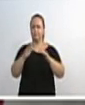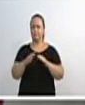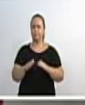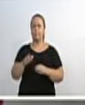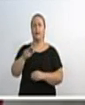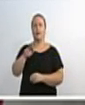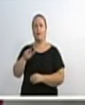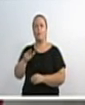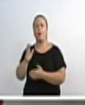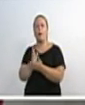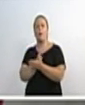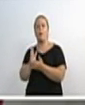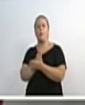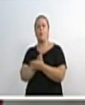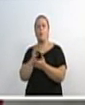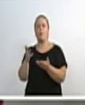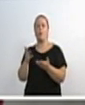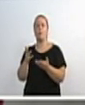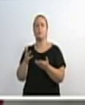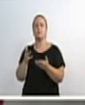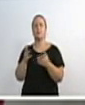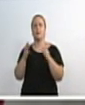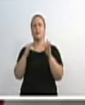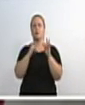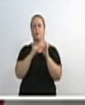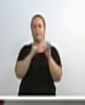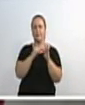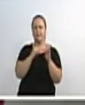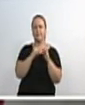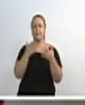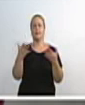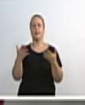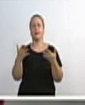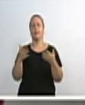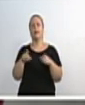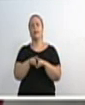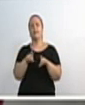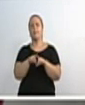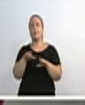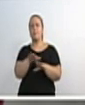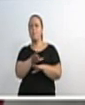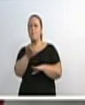Guilherme Perna, que nem na Associação da Franz Folles, lá no Morro do Sestrem.